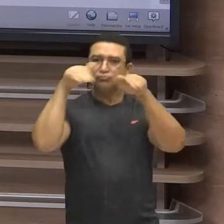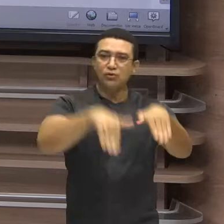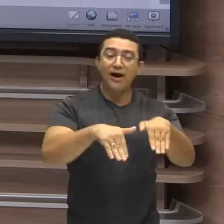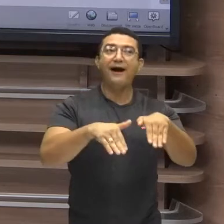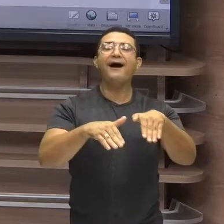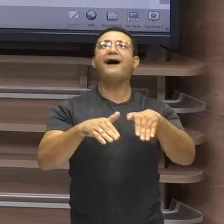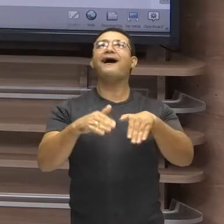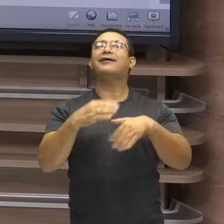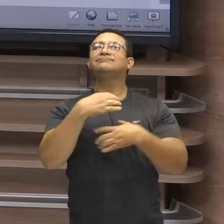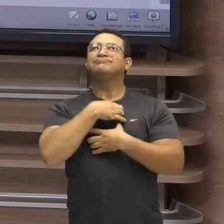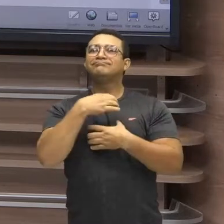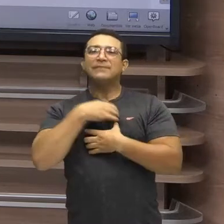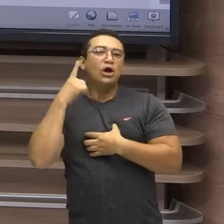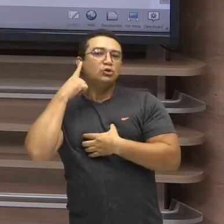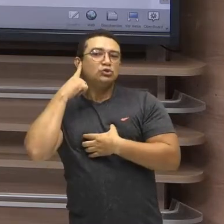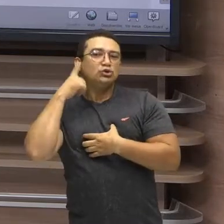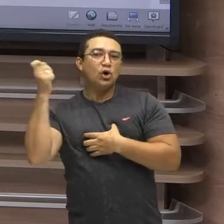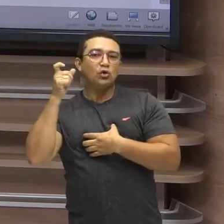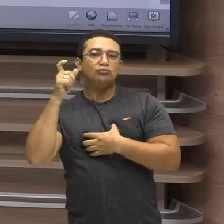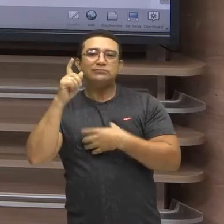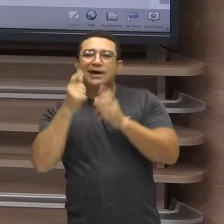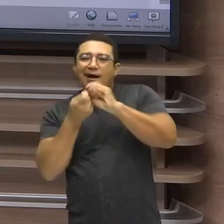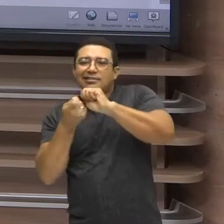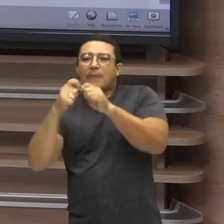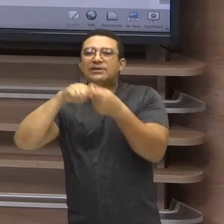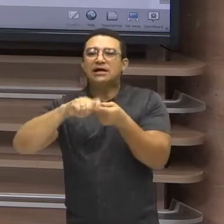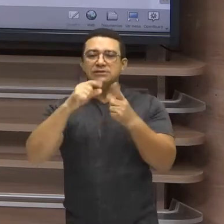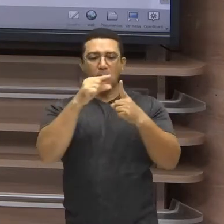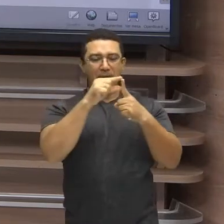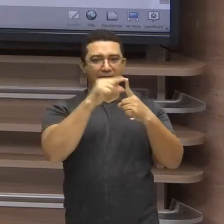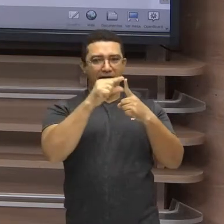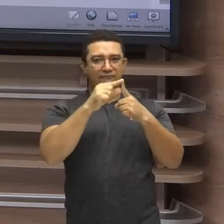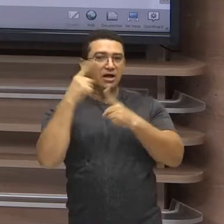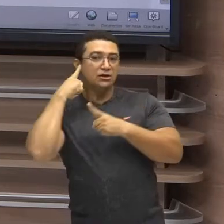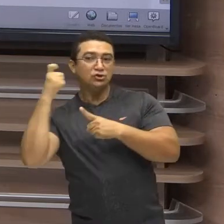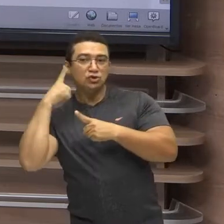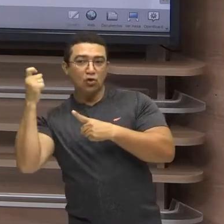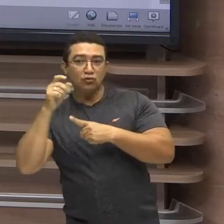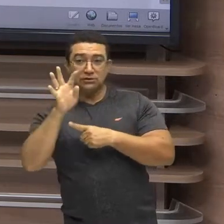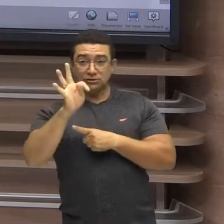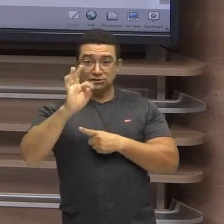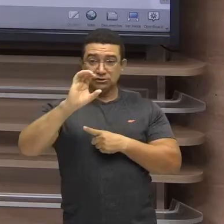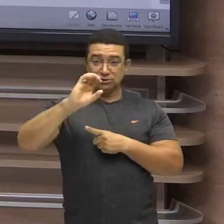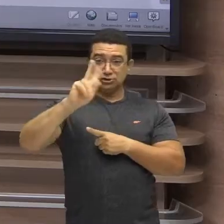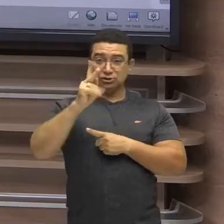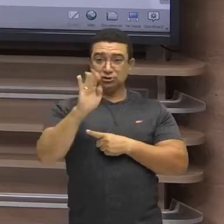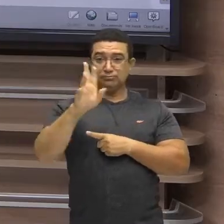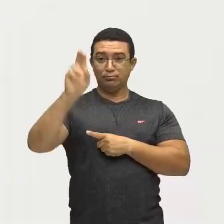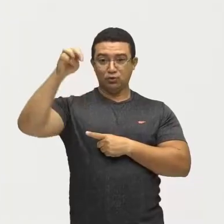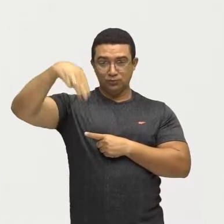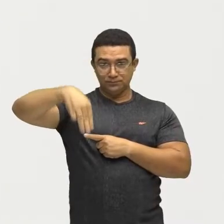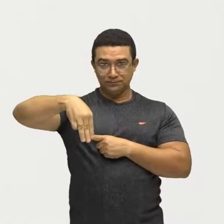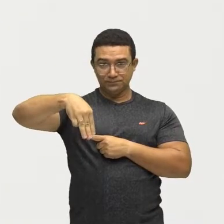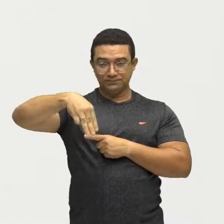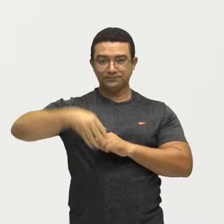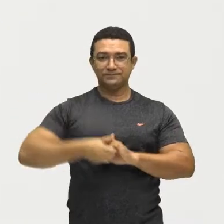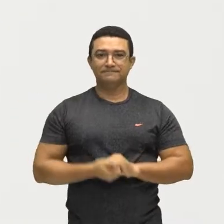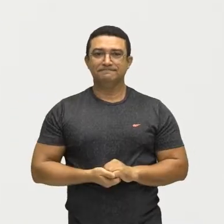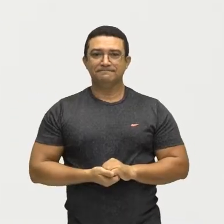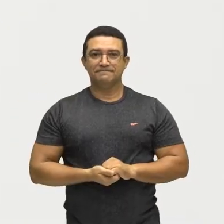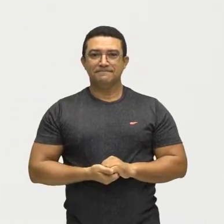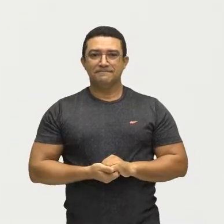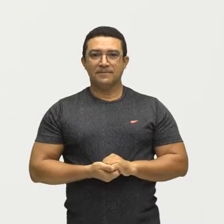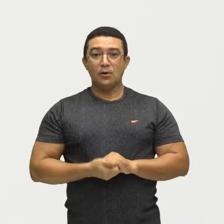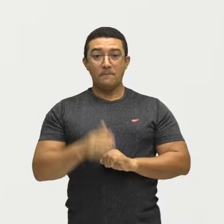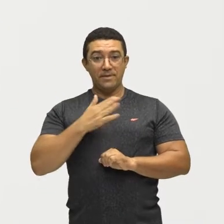a transcrição desse som, assim como ele aconteceu, né? Então, meu amigo